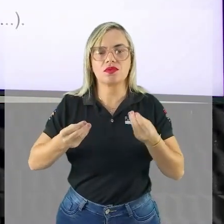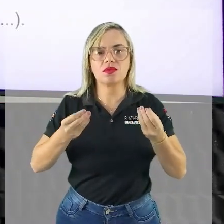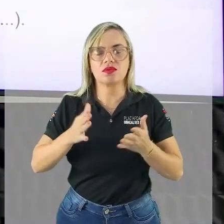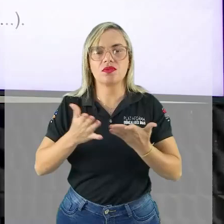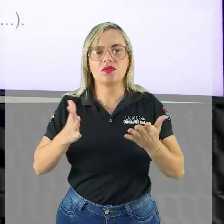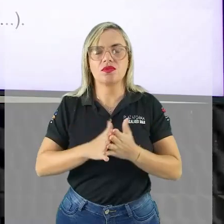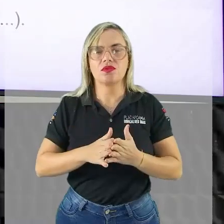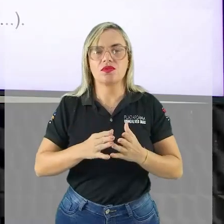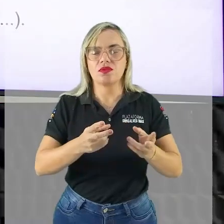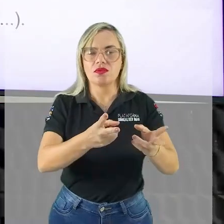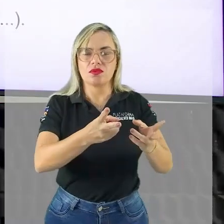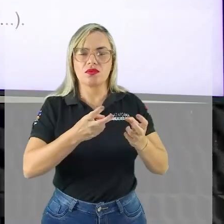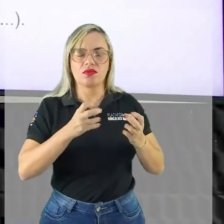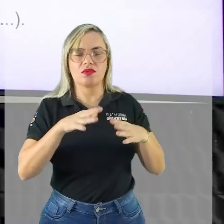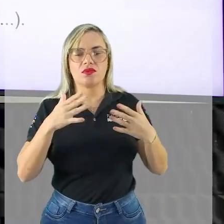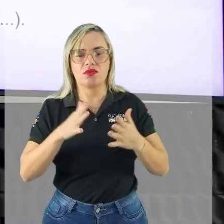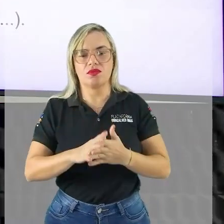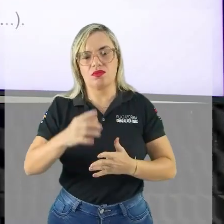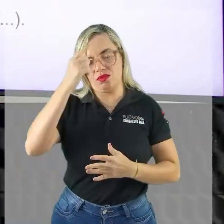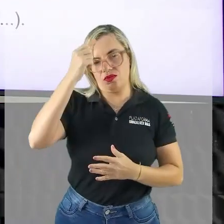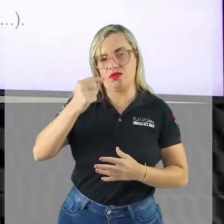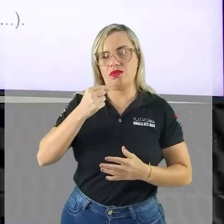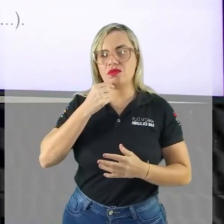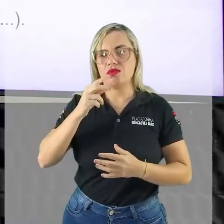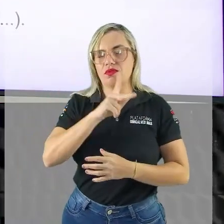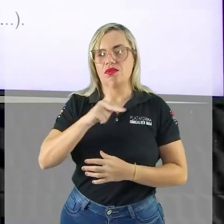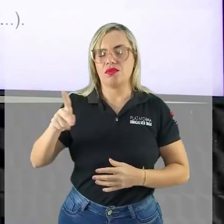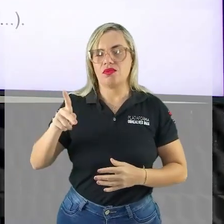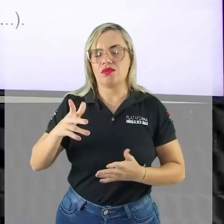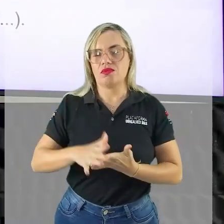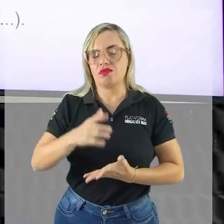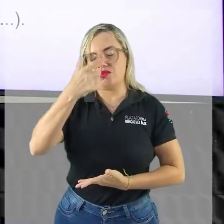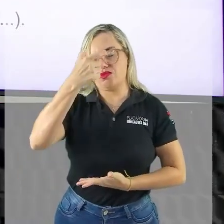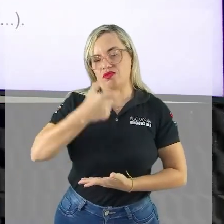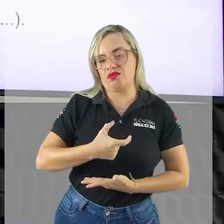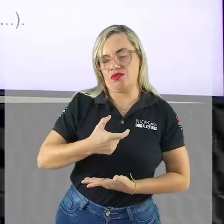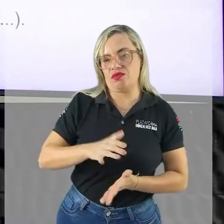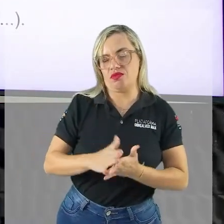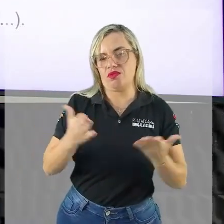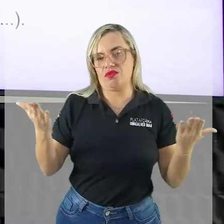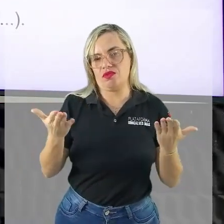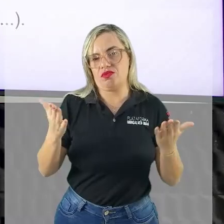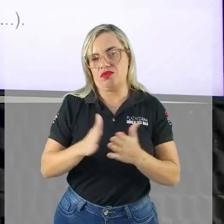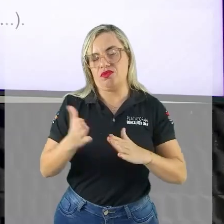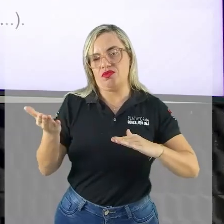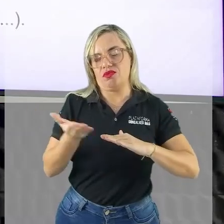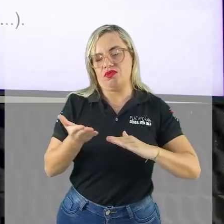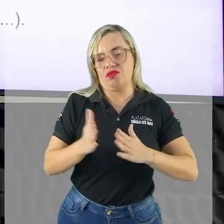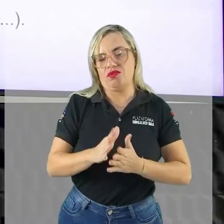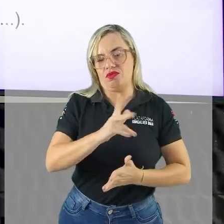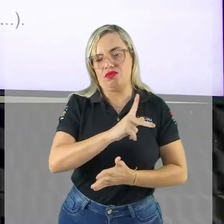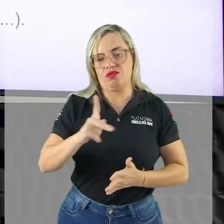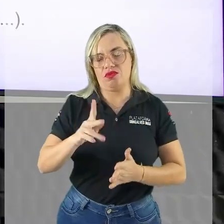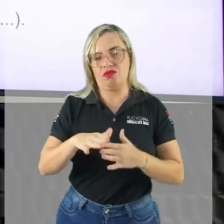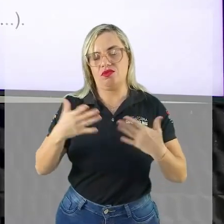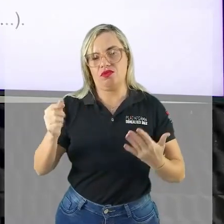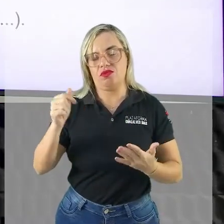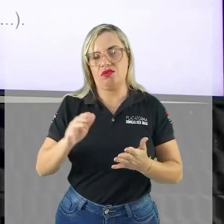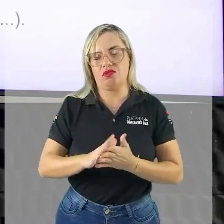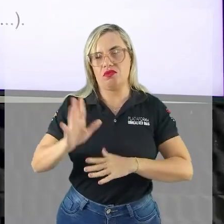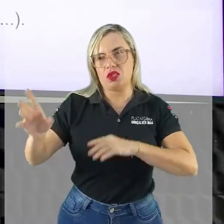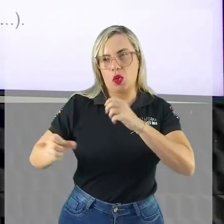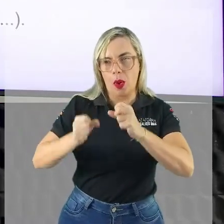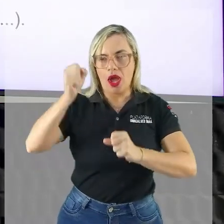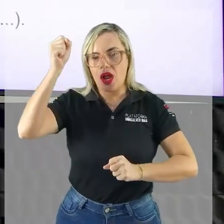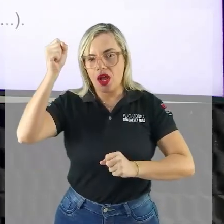a concepção da sociedade em relação à imagem do professor, hoje, no cenário contemporâneo? O professor é um